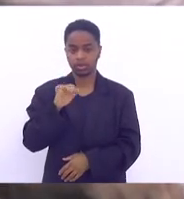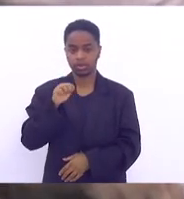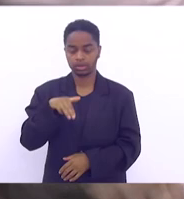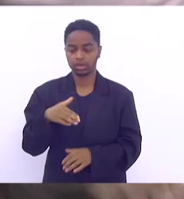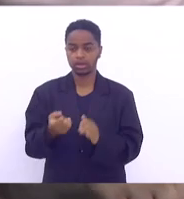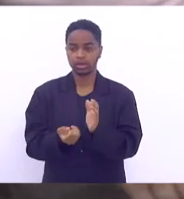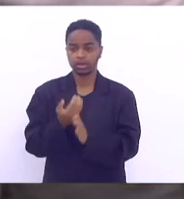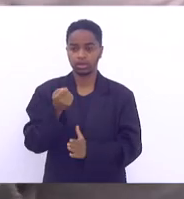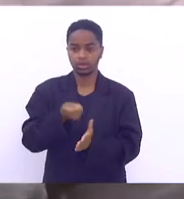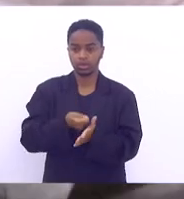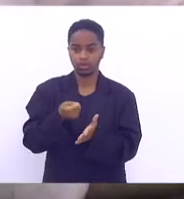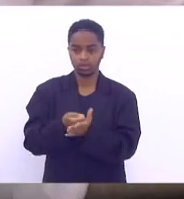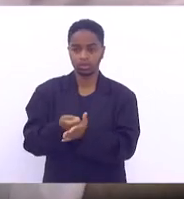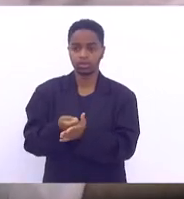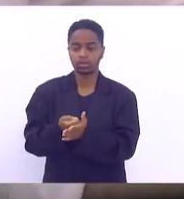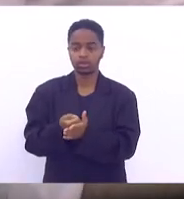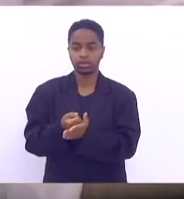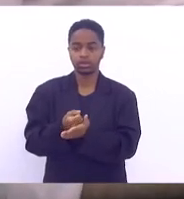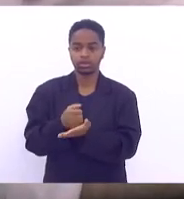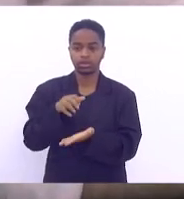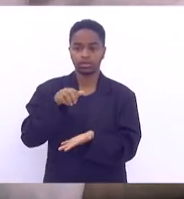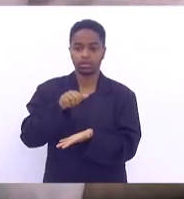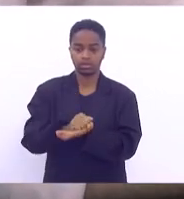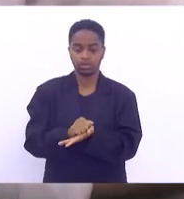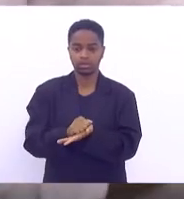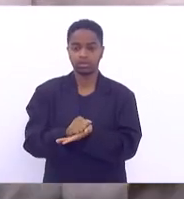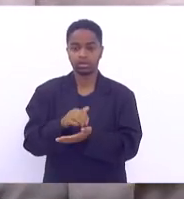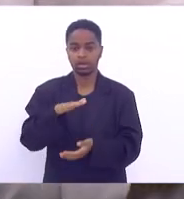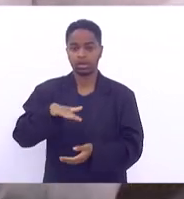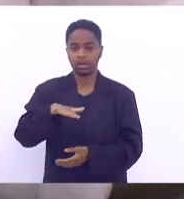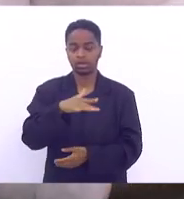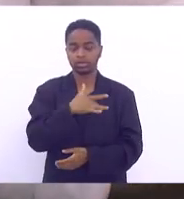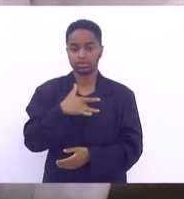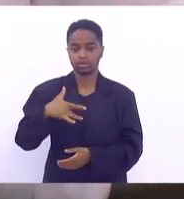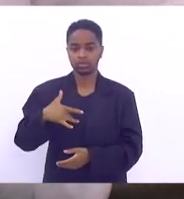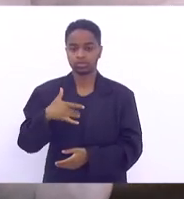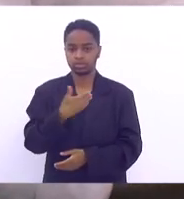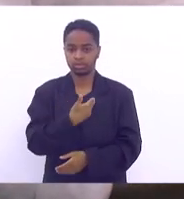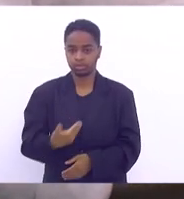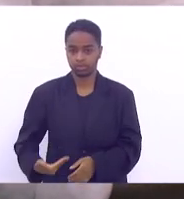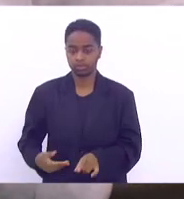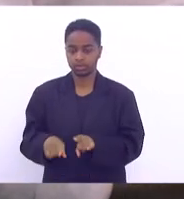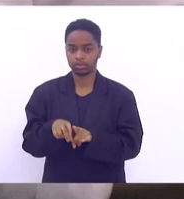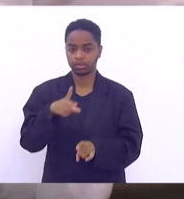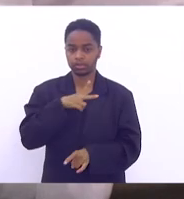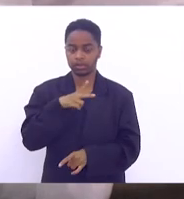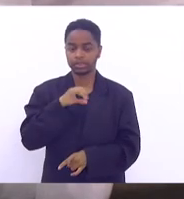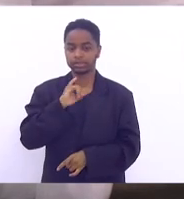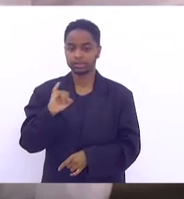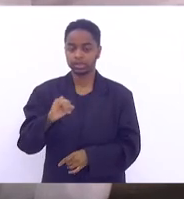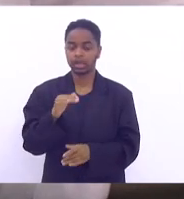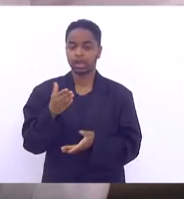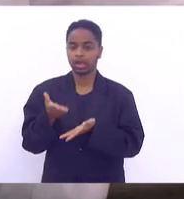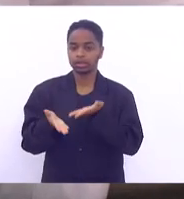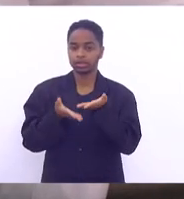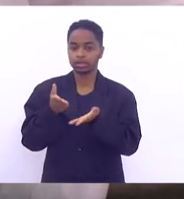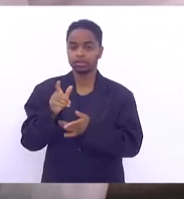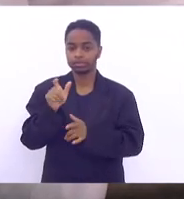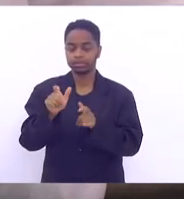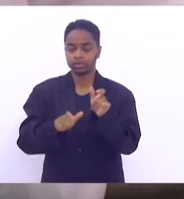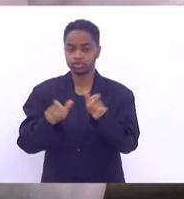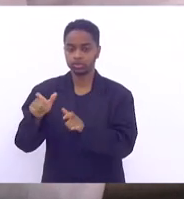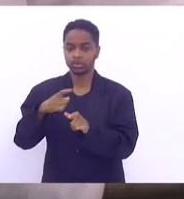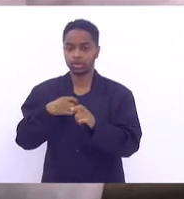de notificação e registro compulsórios pelos serviços de saúde públicos e privados do Estado do Rio de Janeiro sobre o atendimento de vítimas de acidente de trânsito,